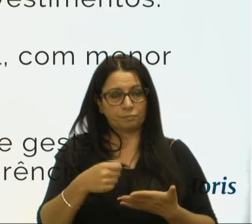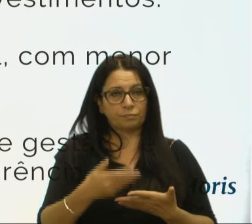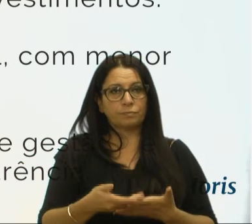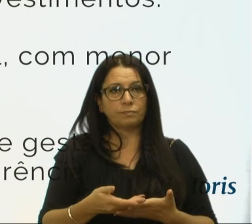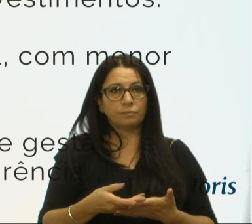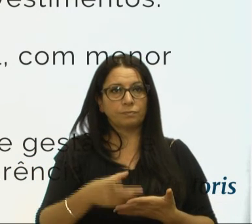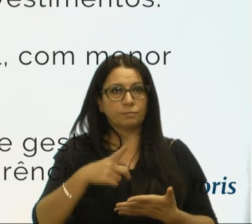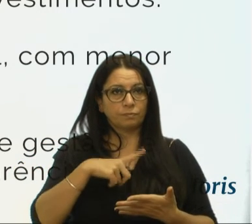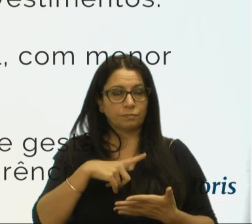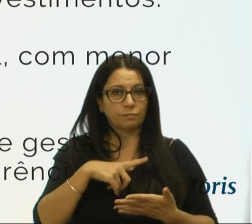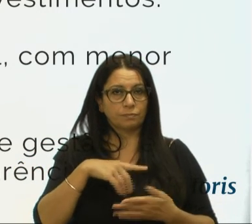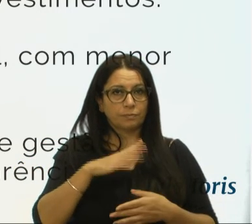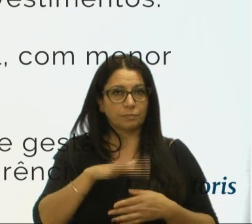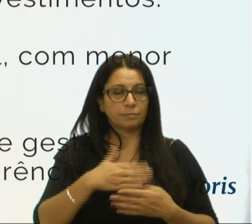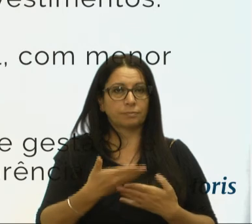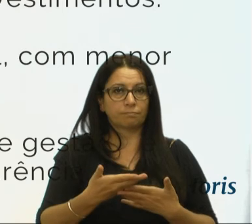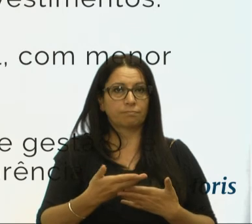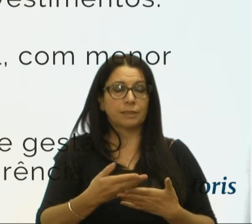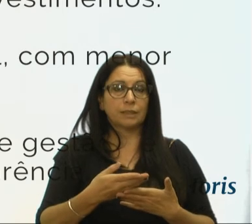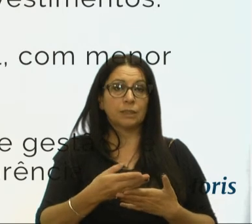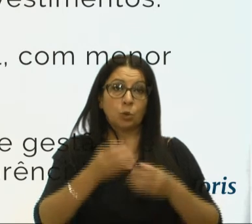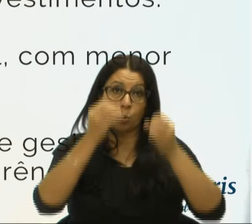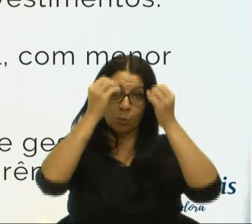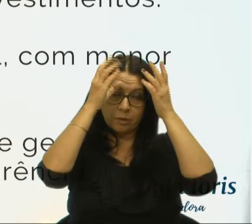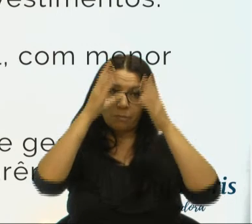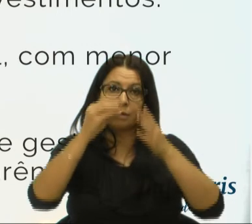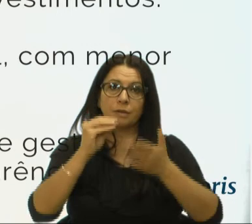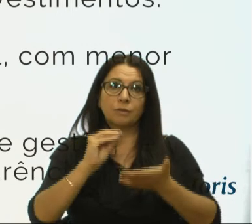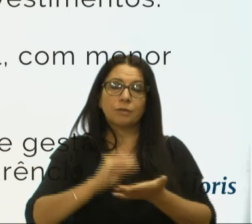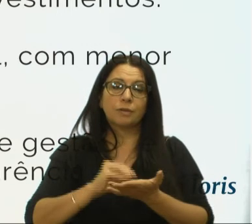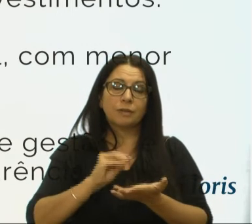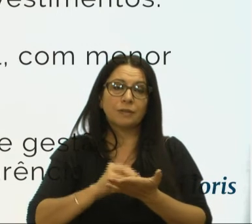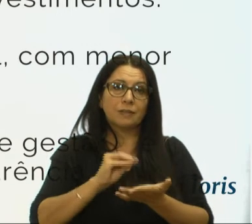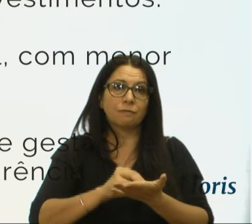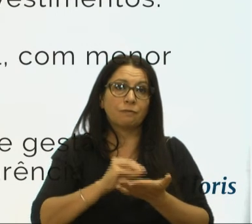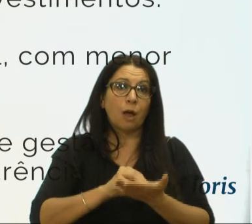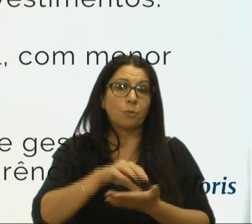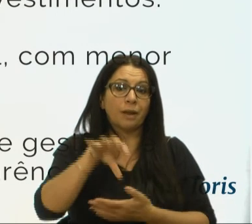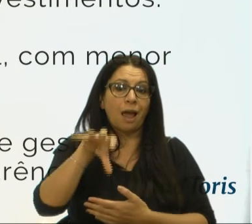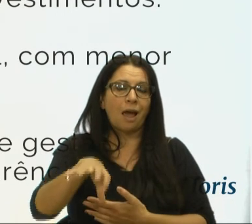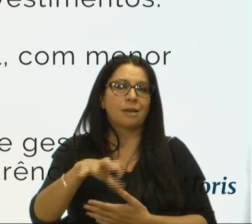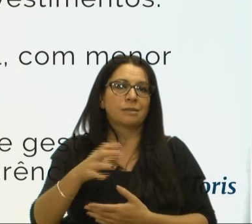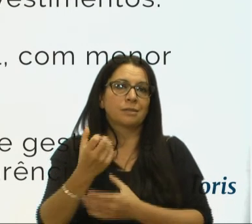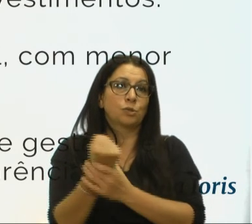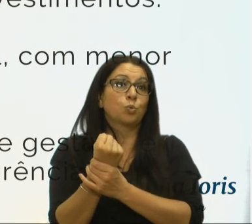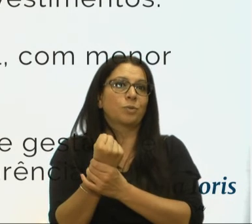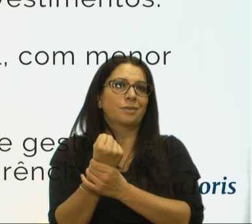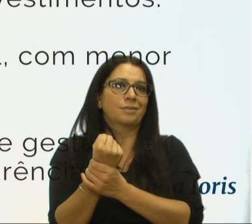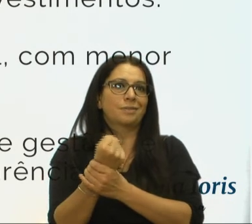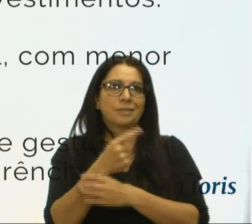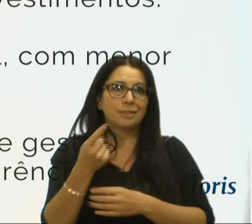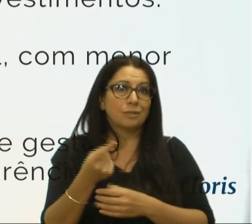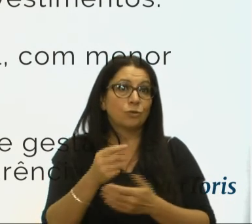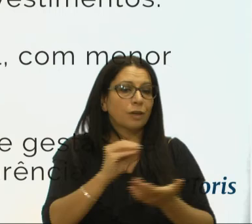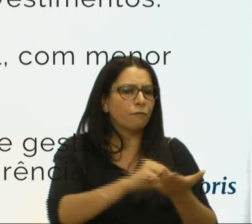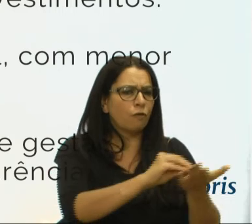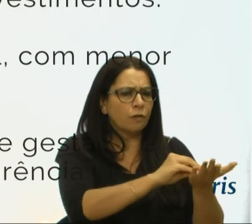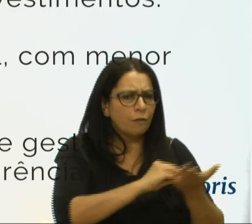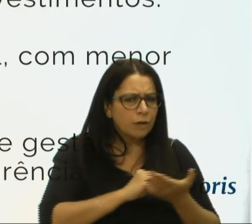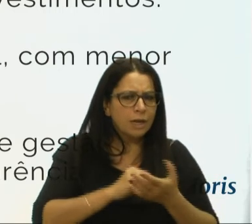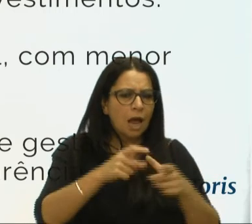Eu tenho mais trânsito e mais conhecimento do déficit na área de segurança, mas nós temos déficit em todas as